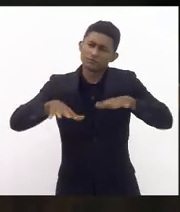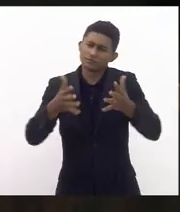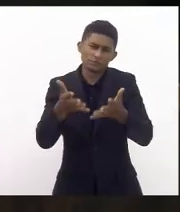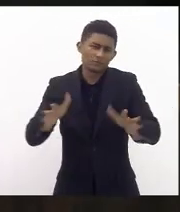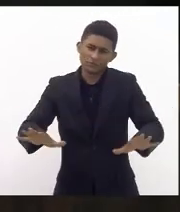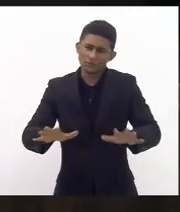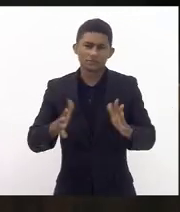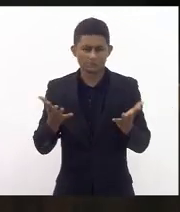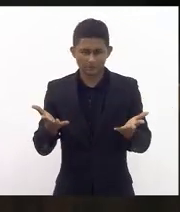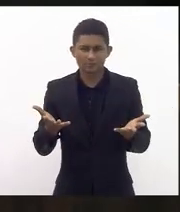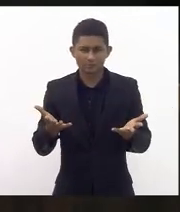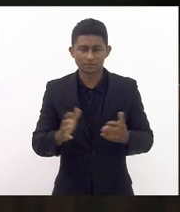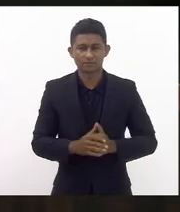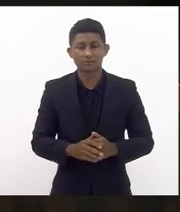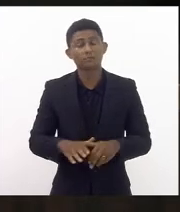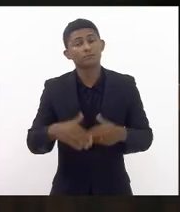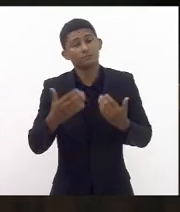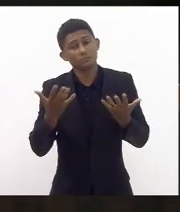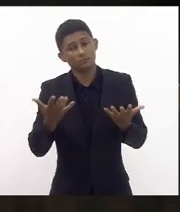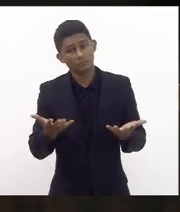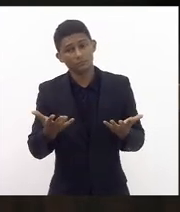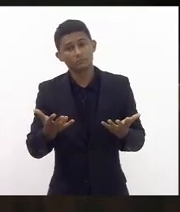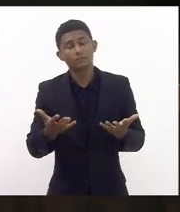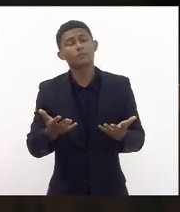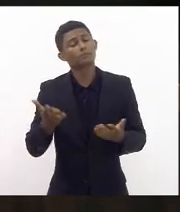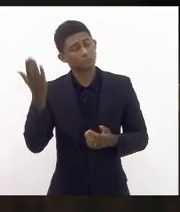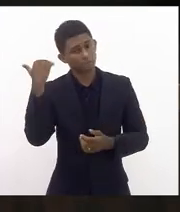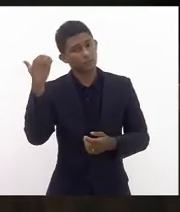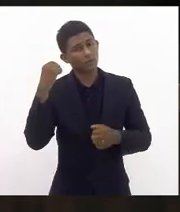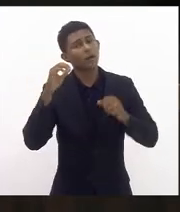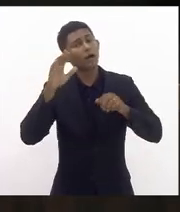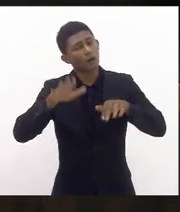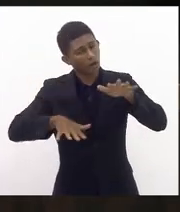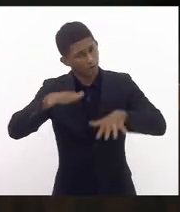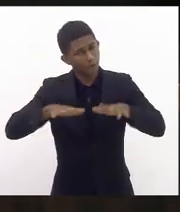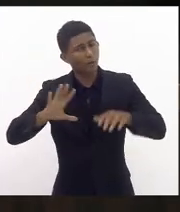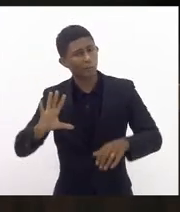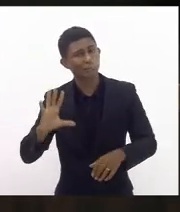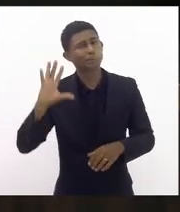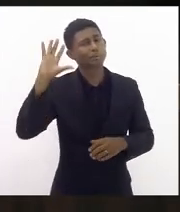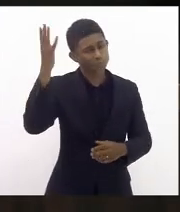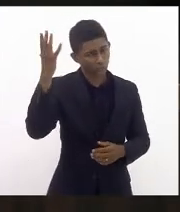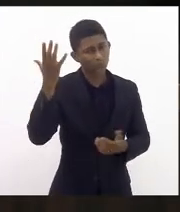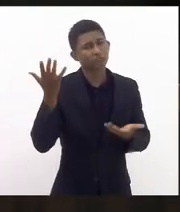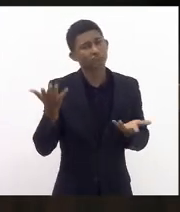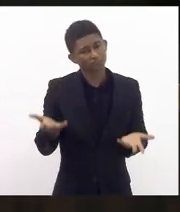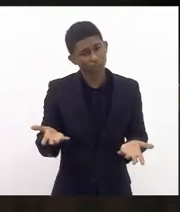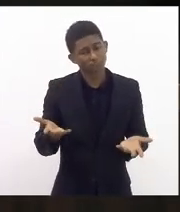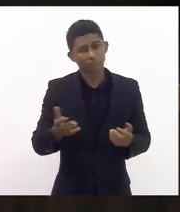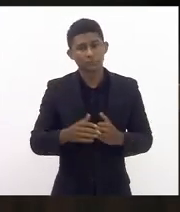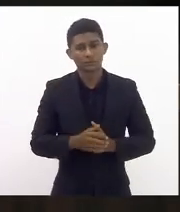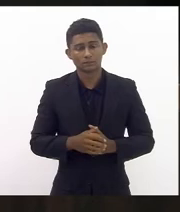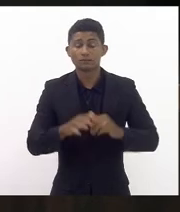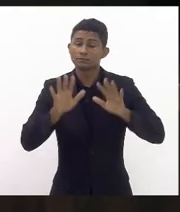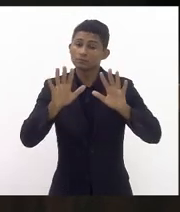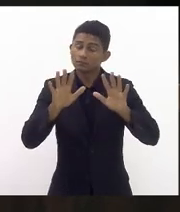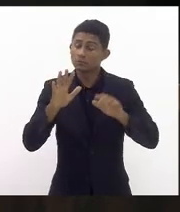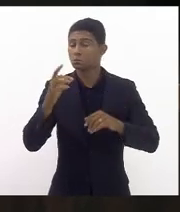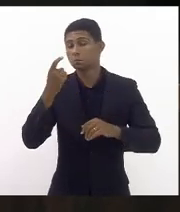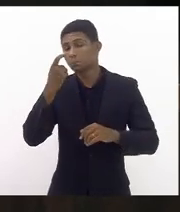E isso pode ter ocorrido. Segundo os técnicos, ocorreu. Mas vamos